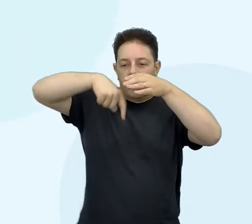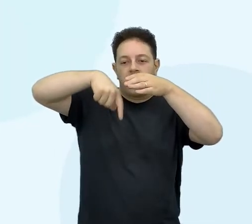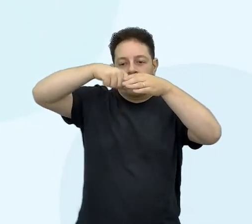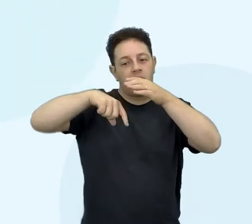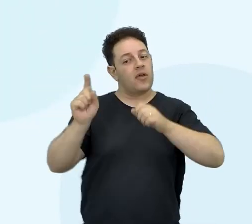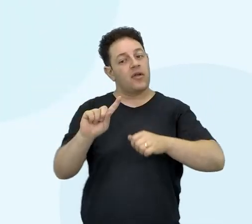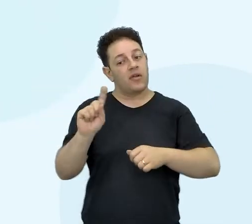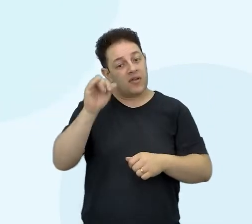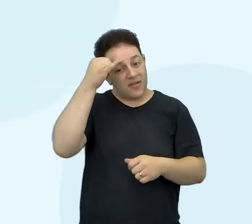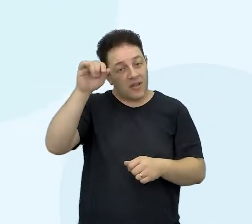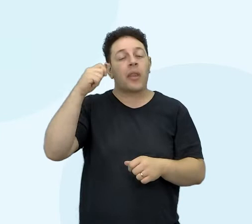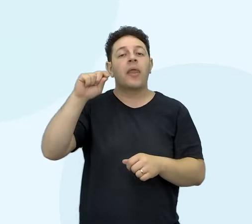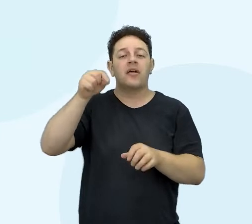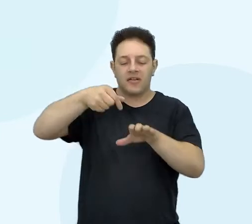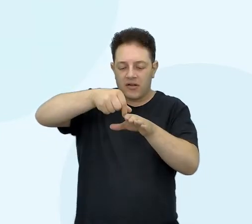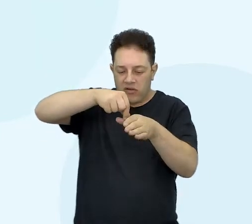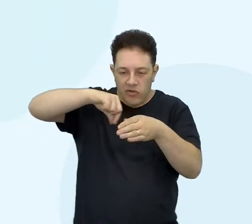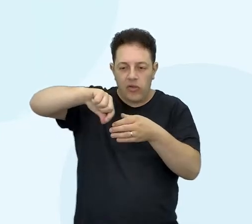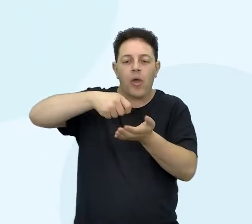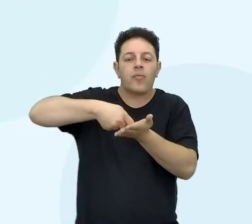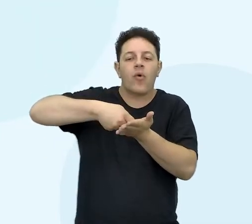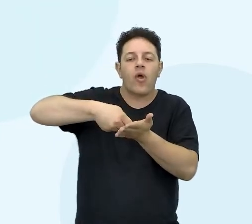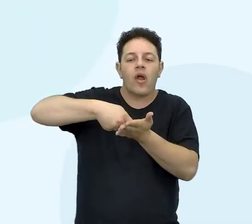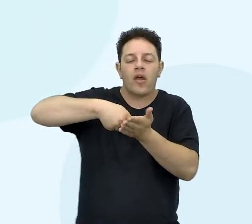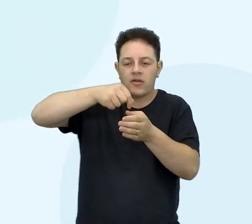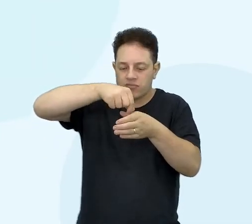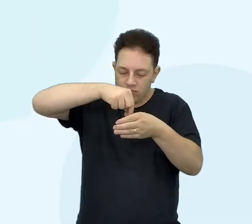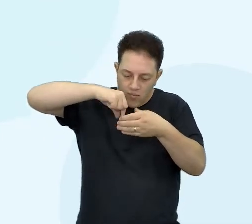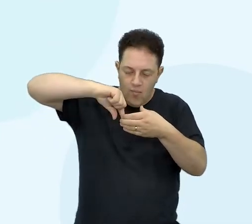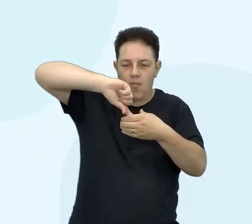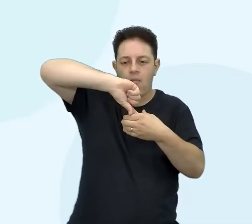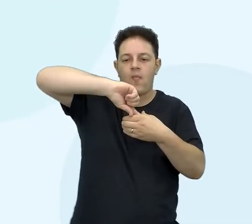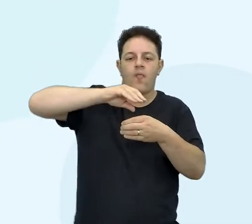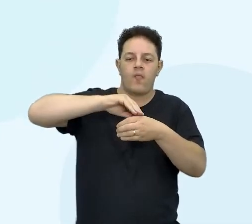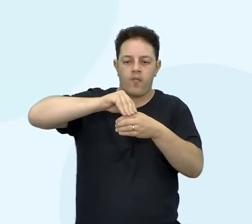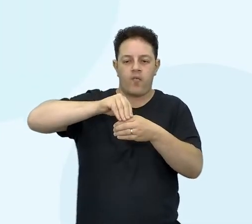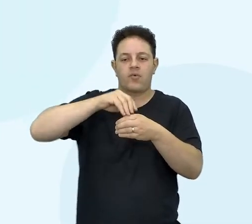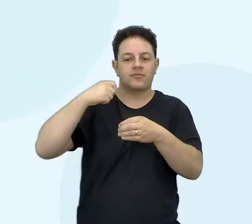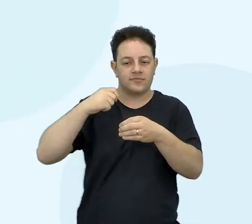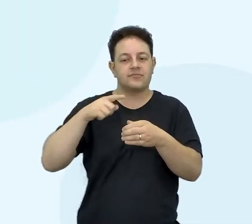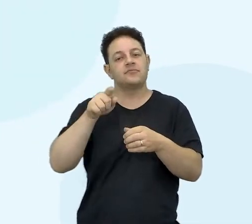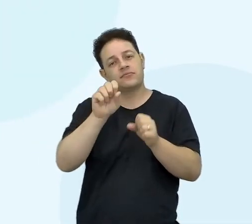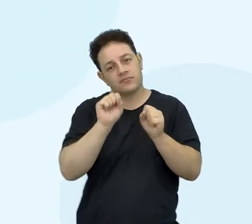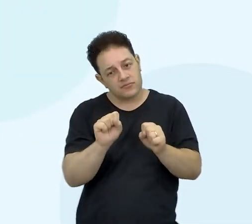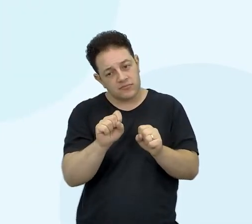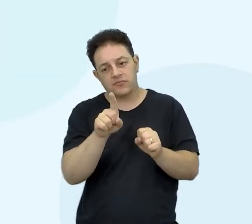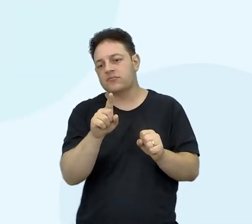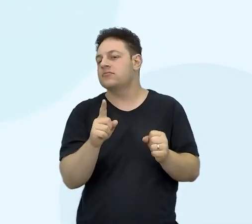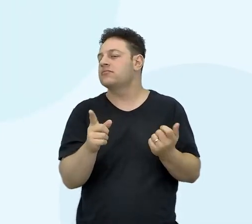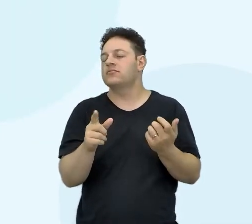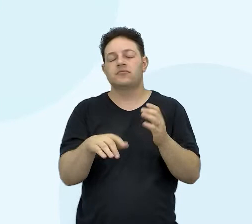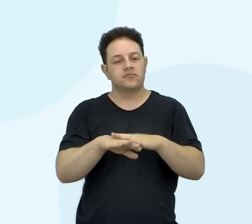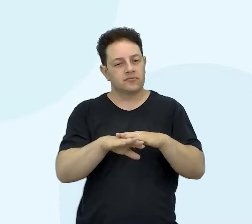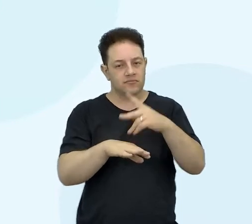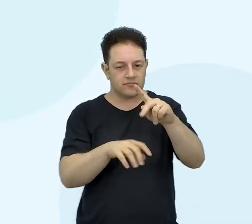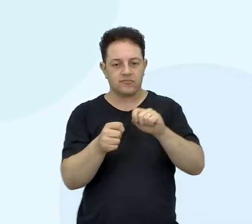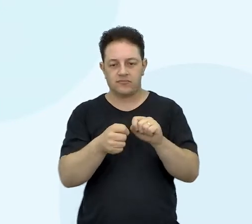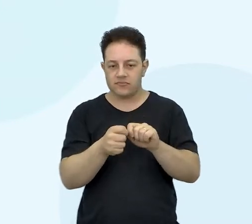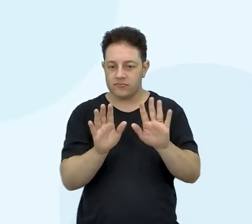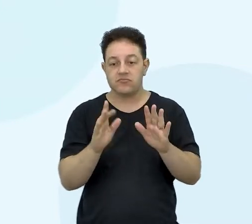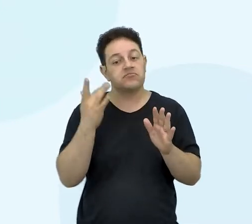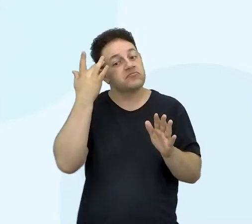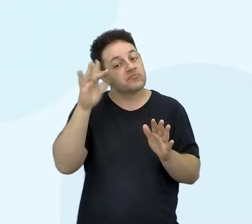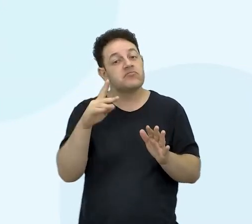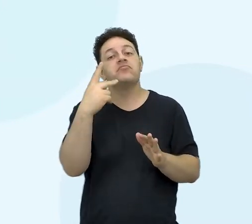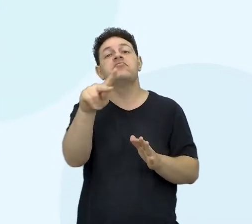estar vedado. Qual é a vedação? Aí tem vários elementos aí que você pode lançar a mão e tudo mais. Não sei